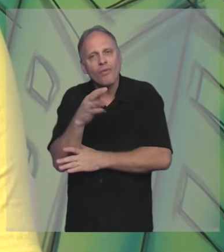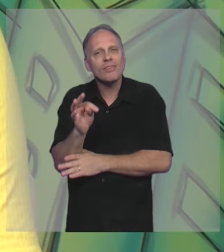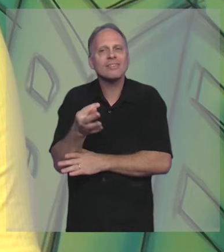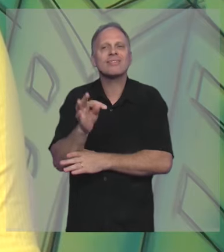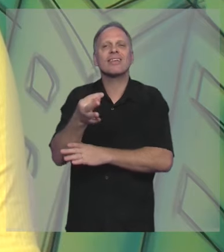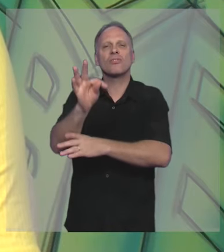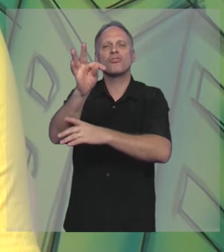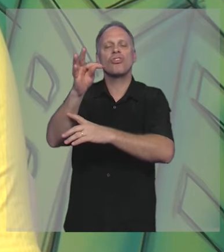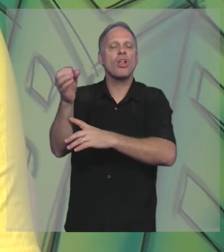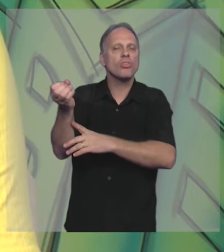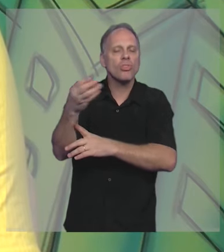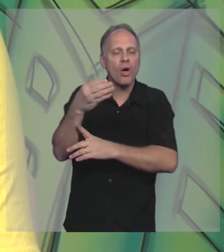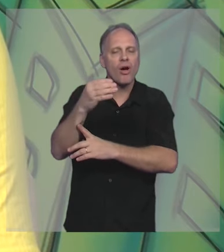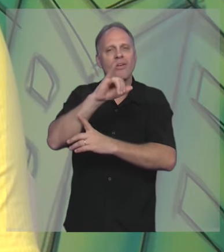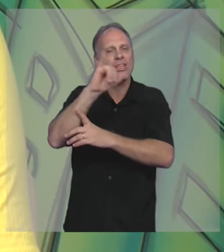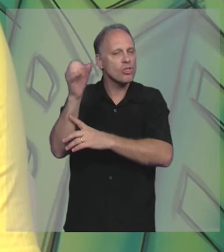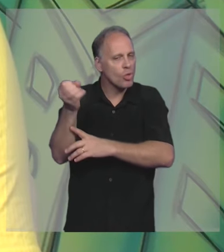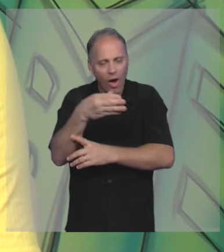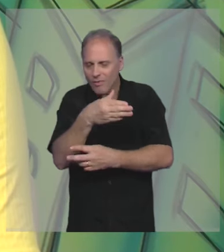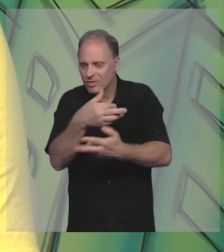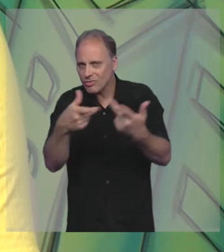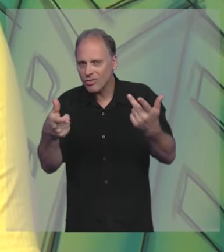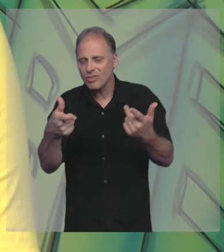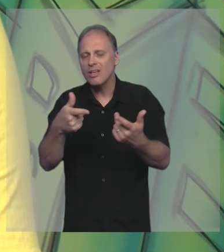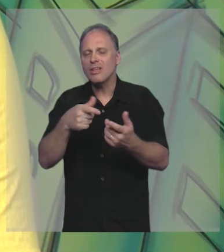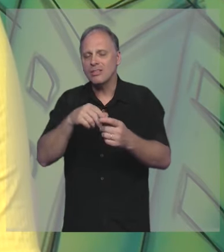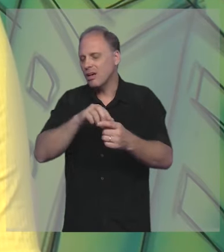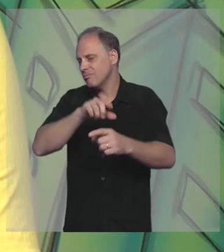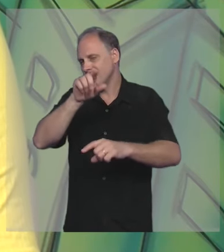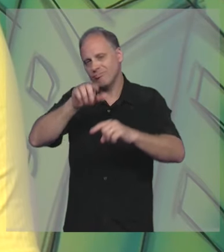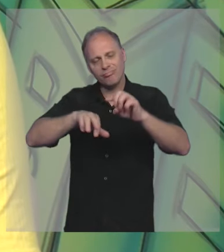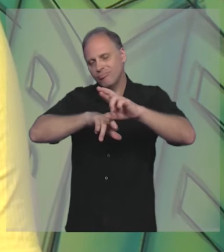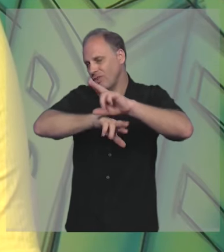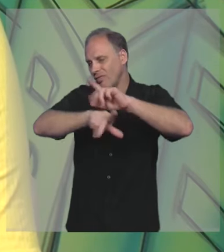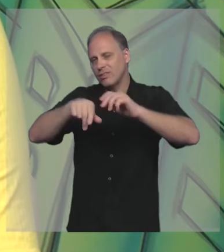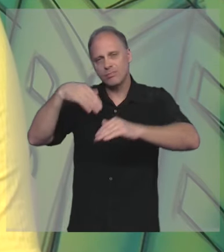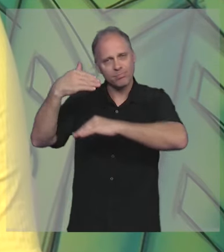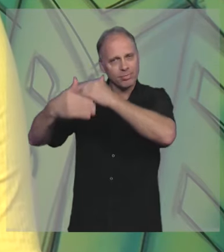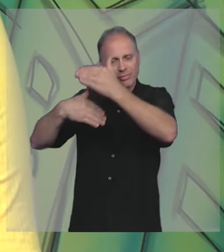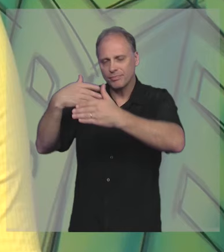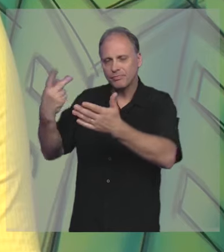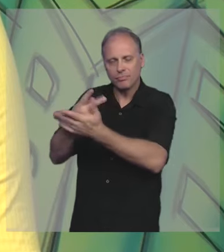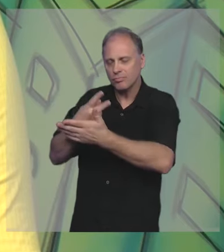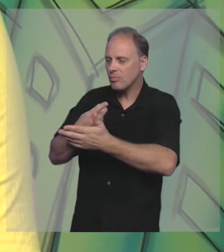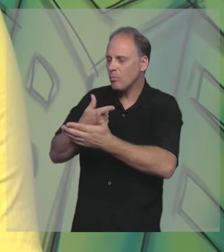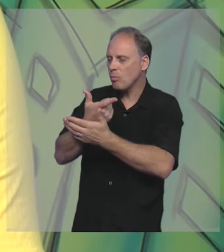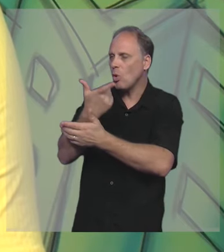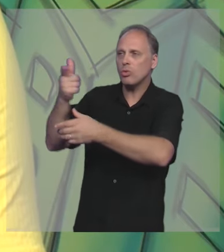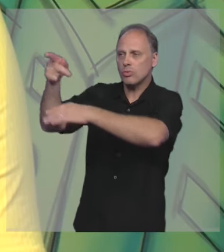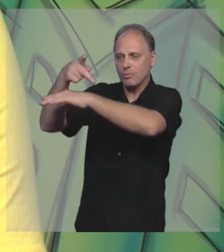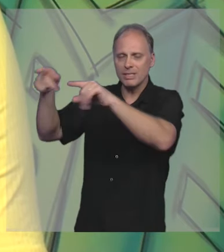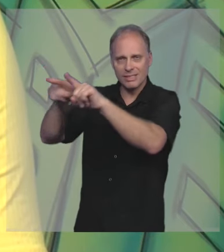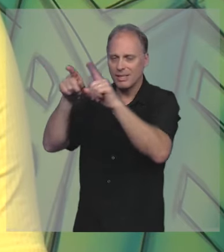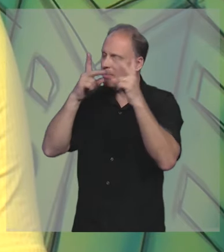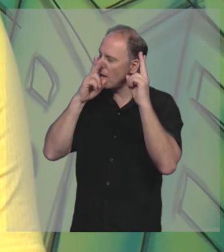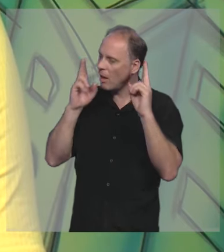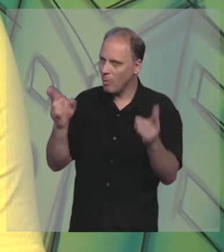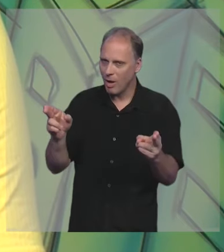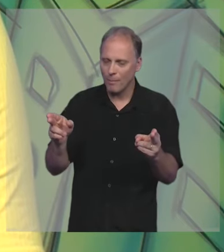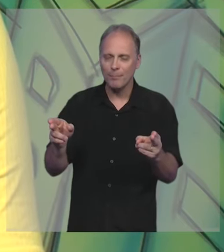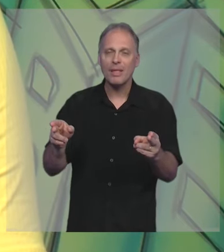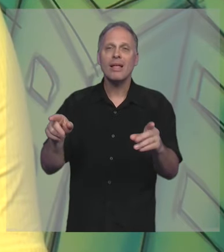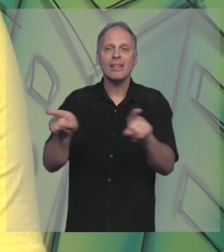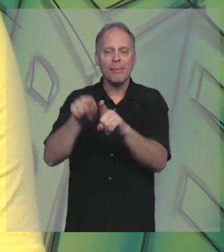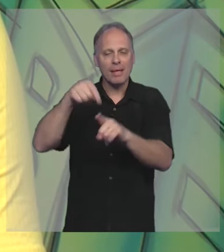novas tecnologias, de inovação. Então, na verdade, esse processo já aconteceu em vários países.